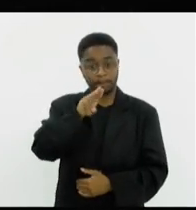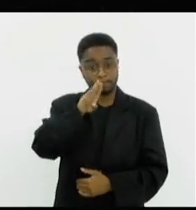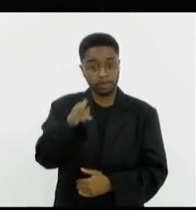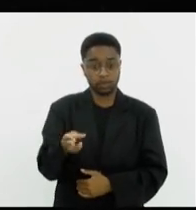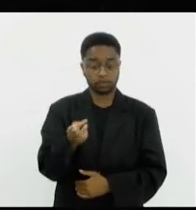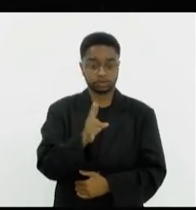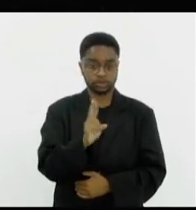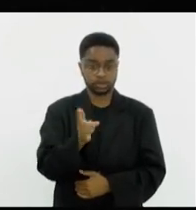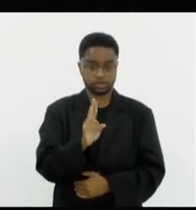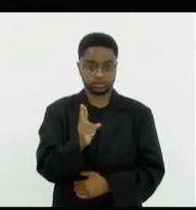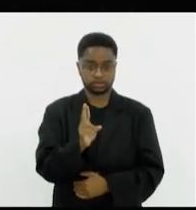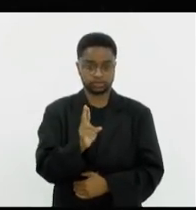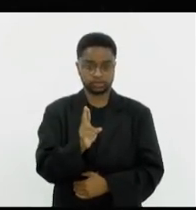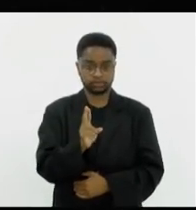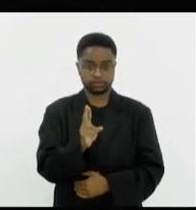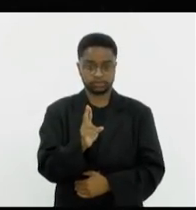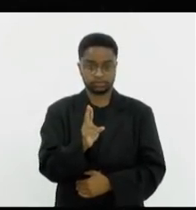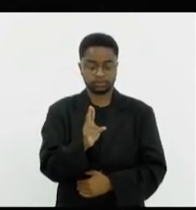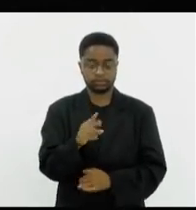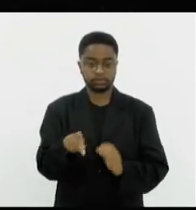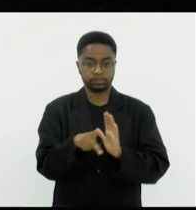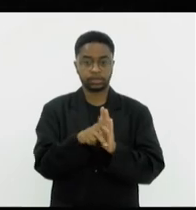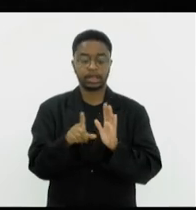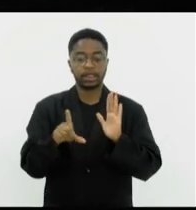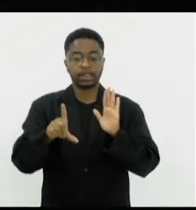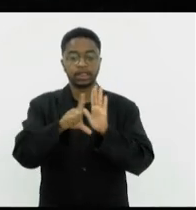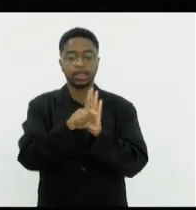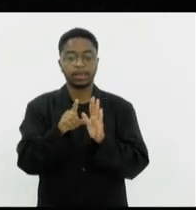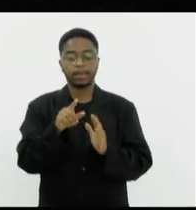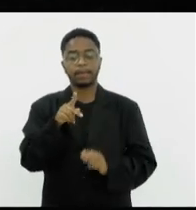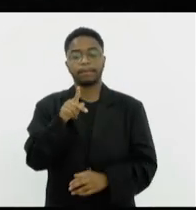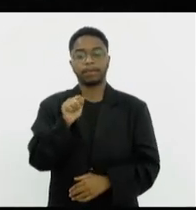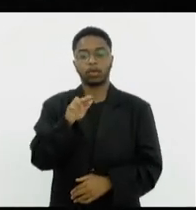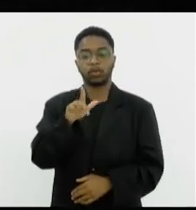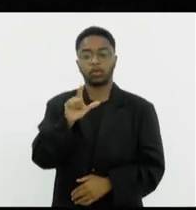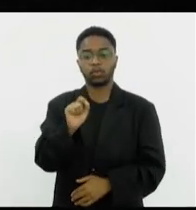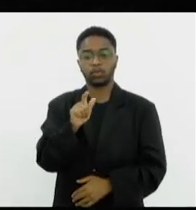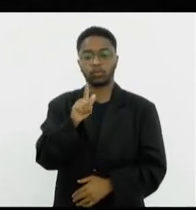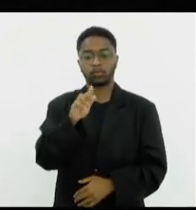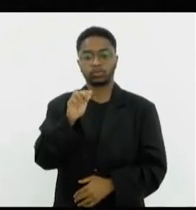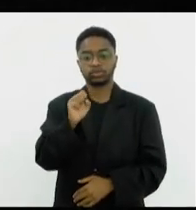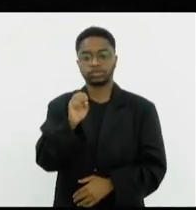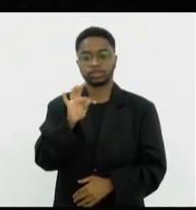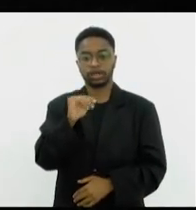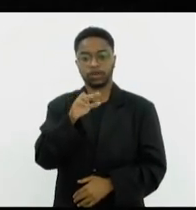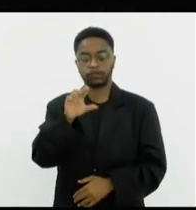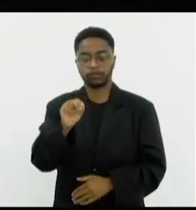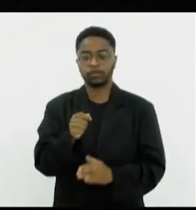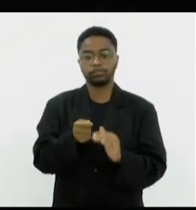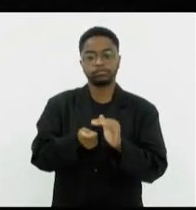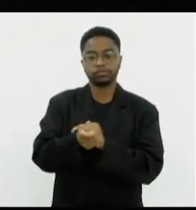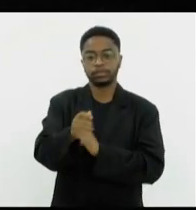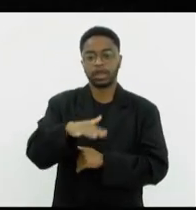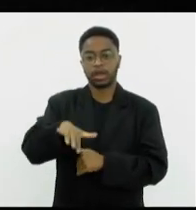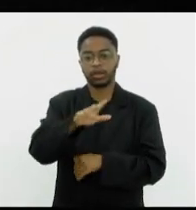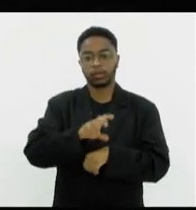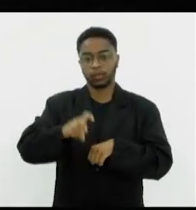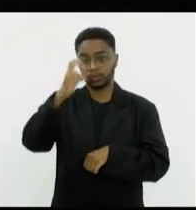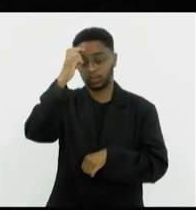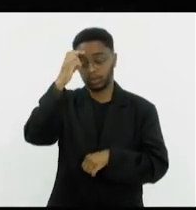de reais da Lei Paulo Gustavo, que é o fomento para a cultura. E muita